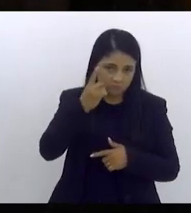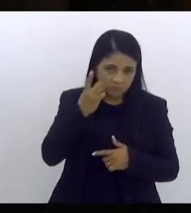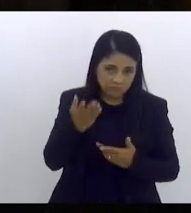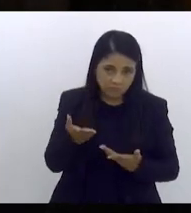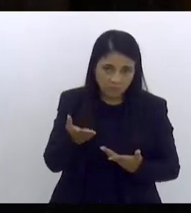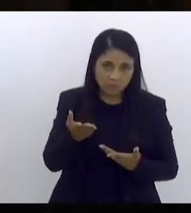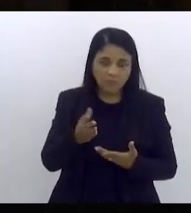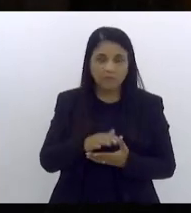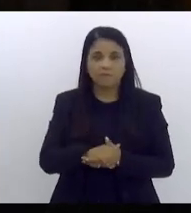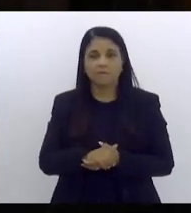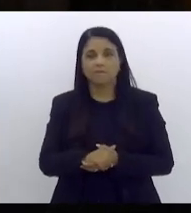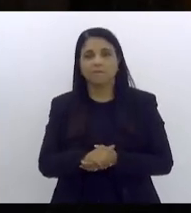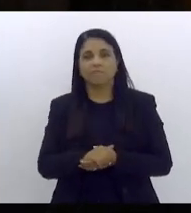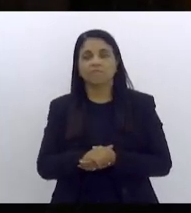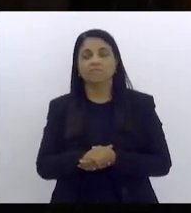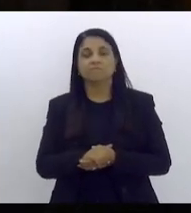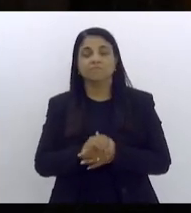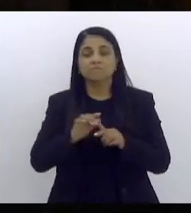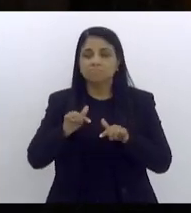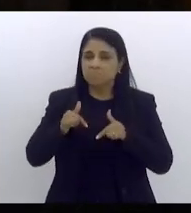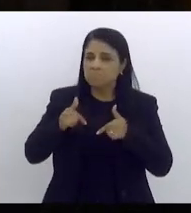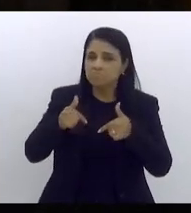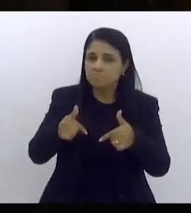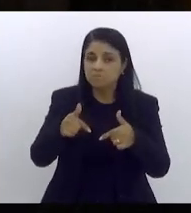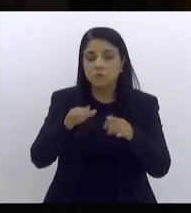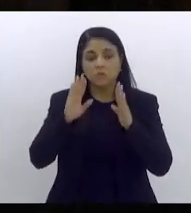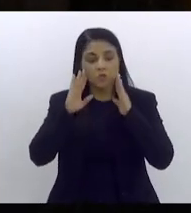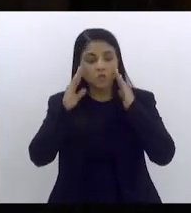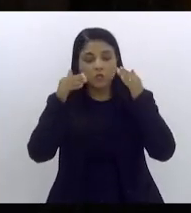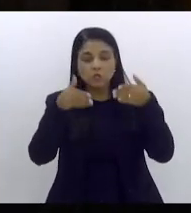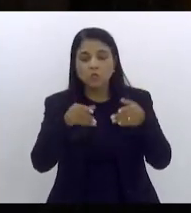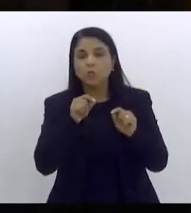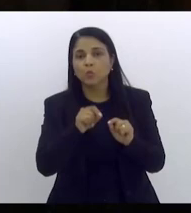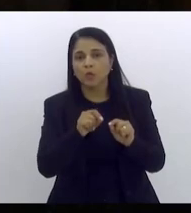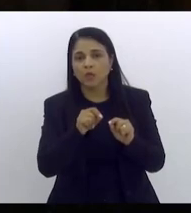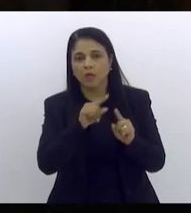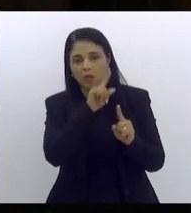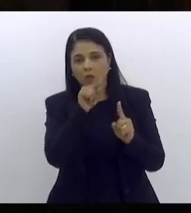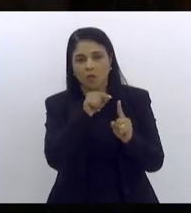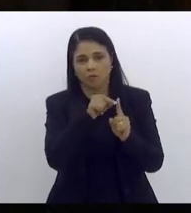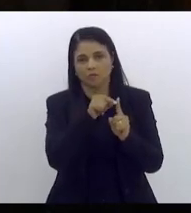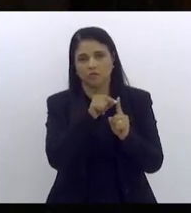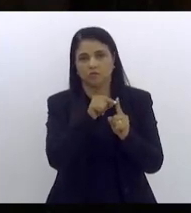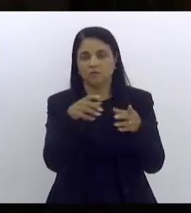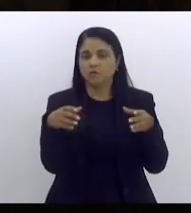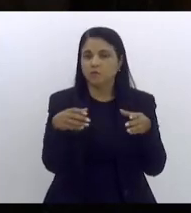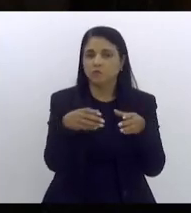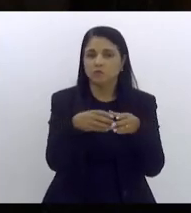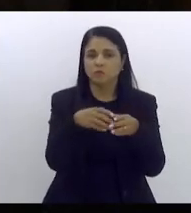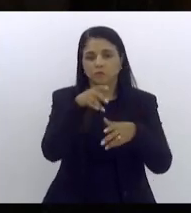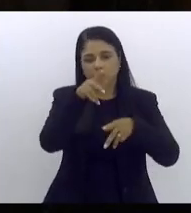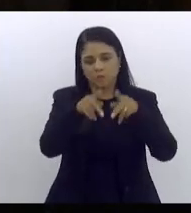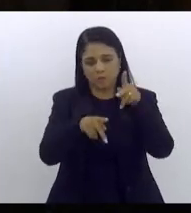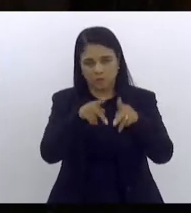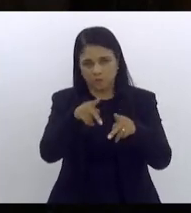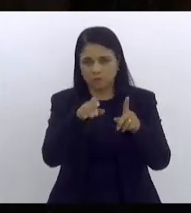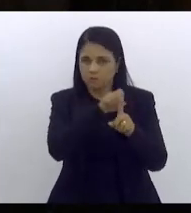forma, exatamente para atender o objetivo coletivo e